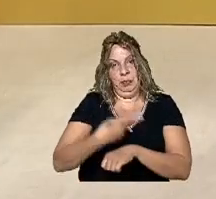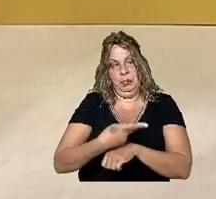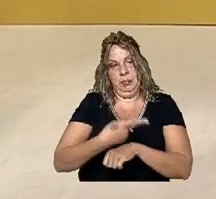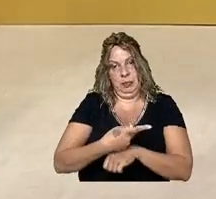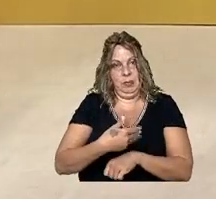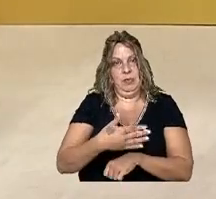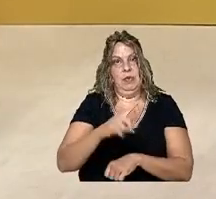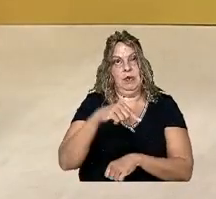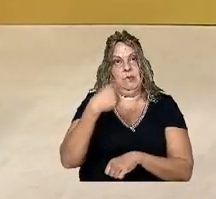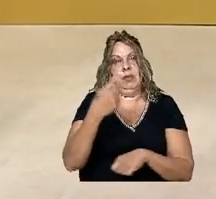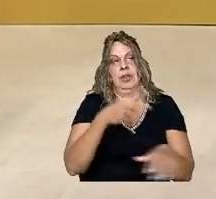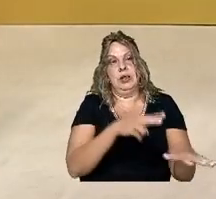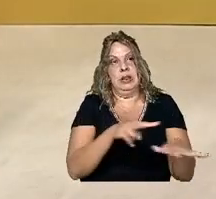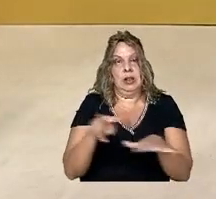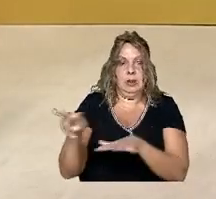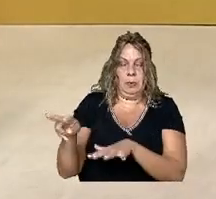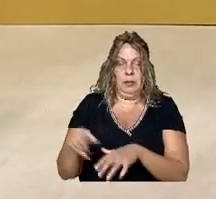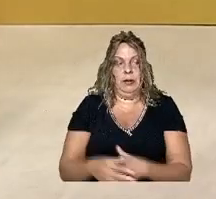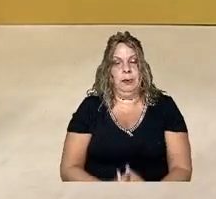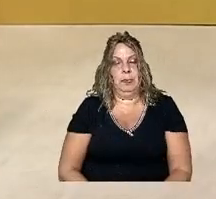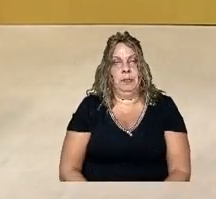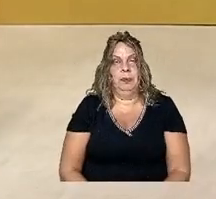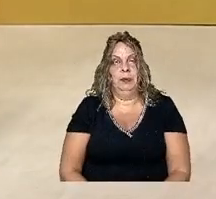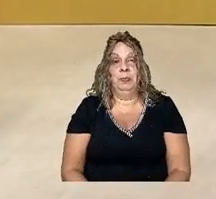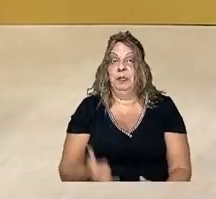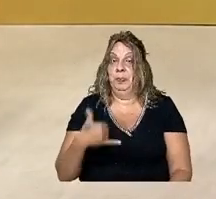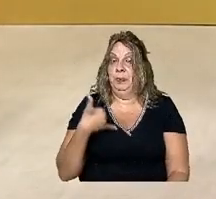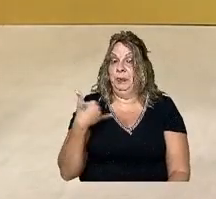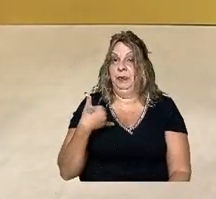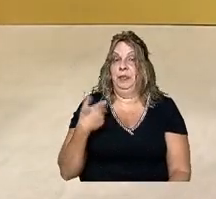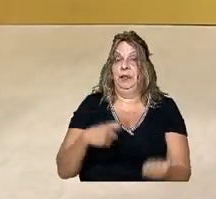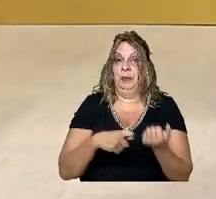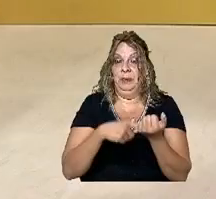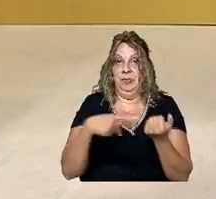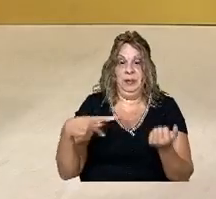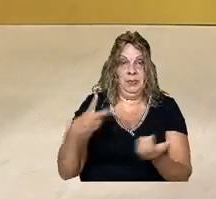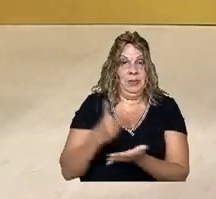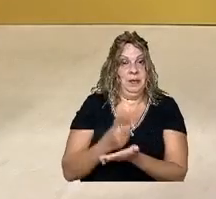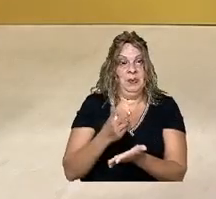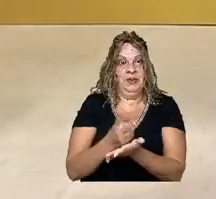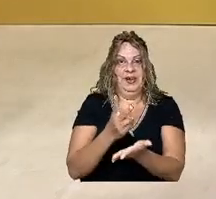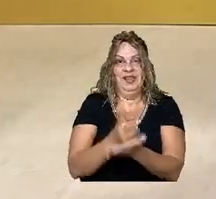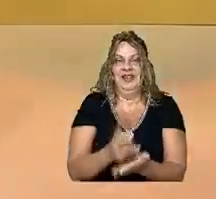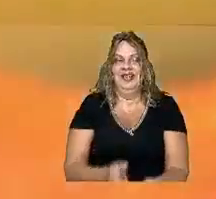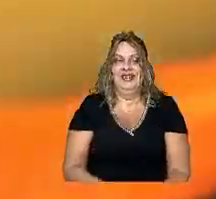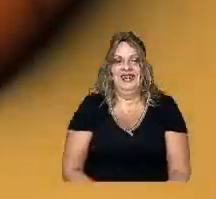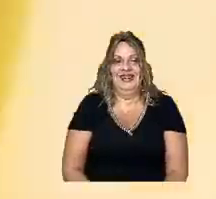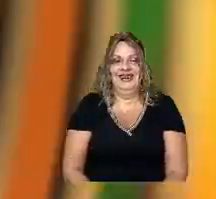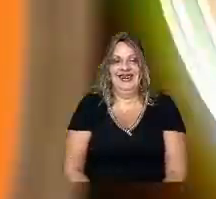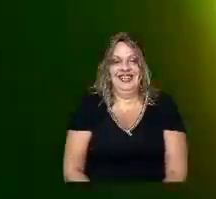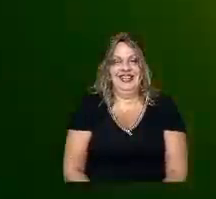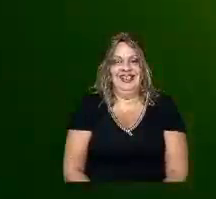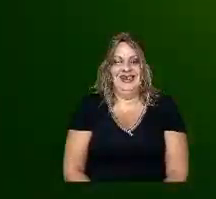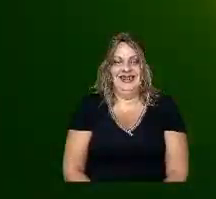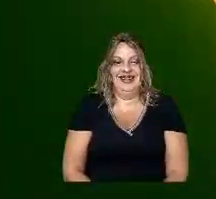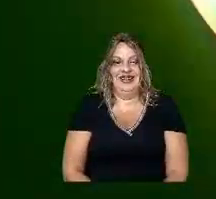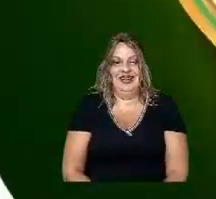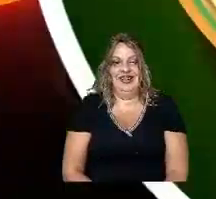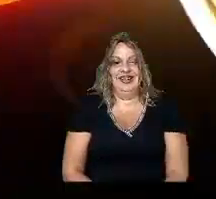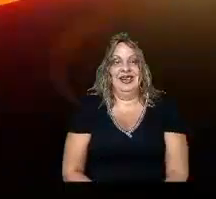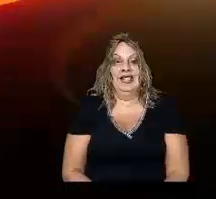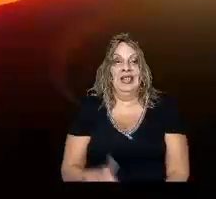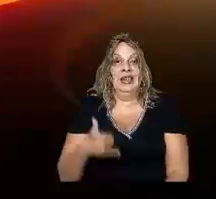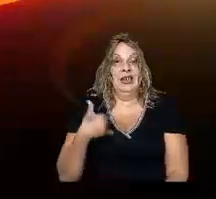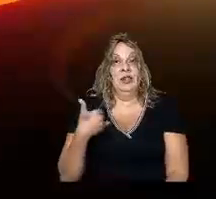carro também na próxima semana. Afinal de contas, o aniversário Caju Cap continua. Se liga aí. Gente, o